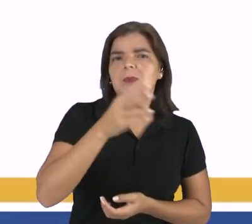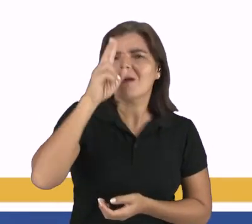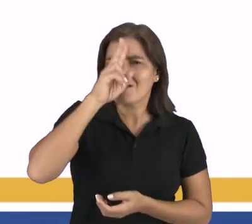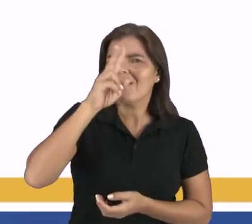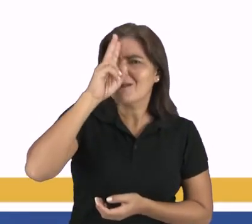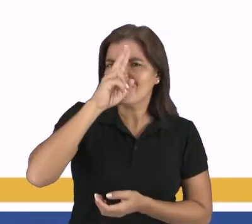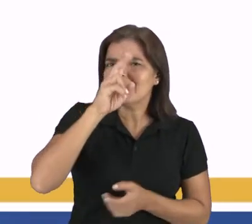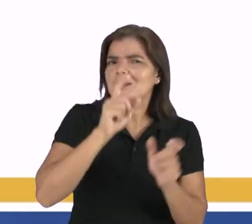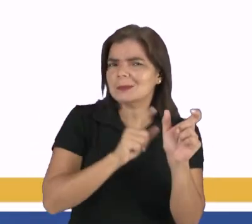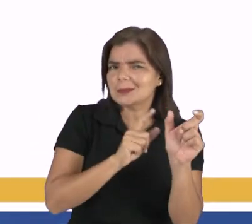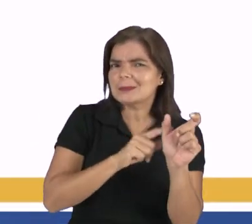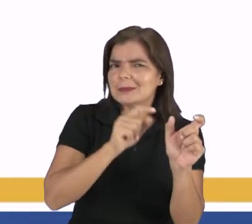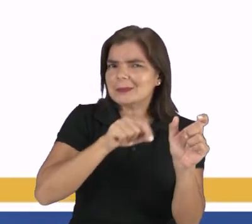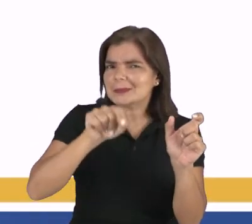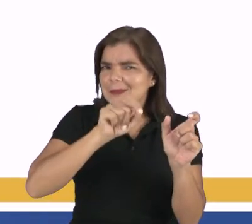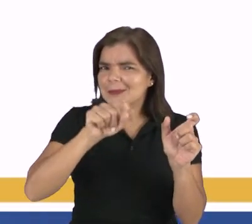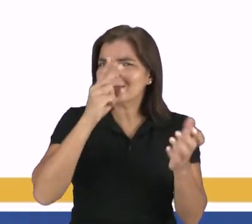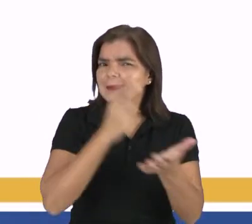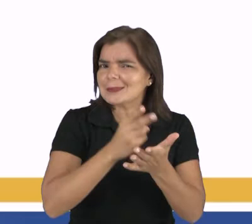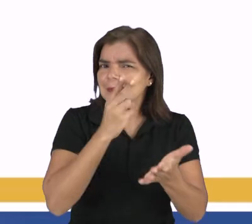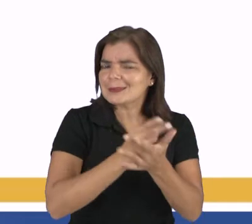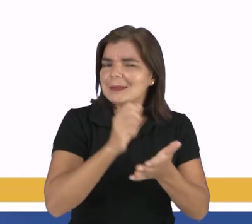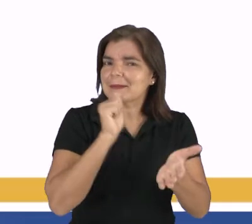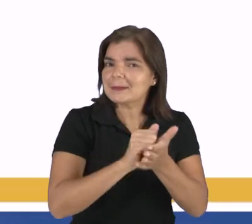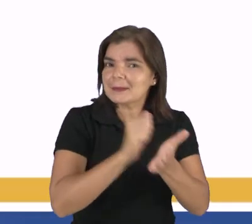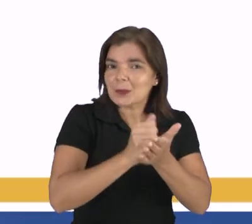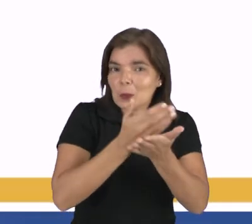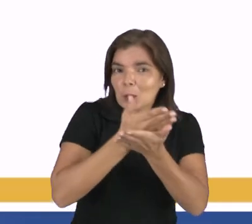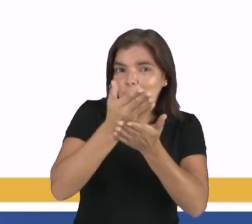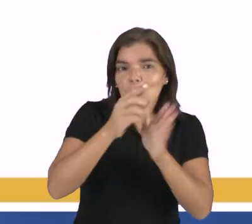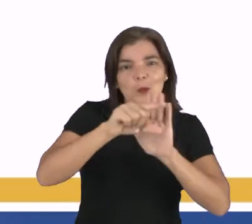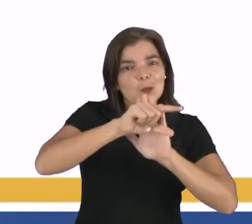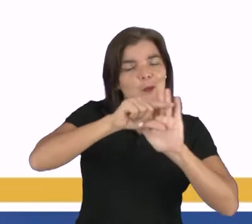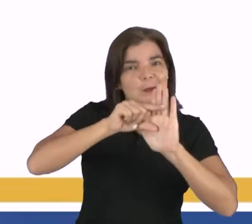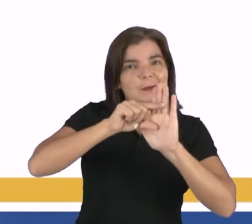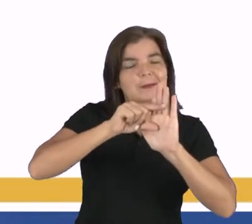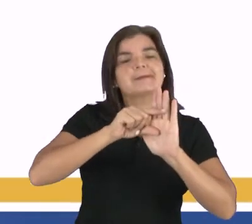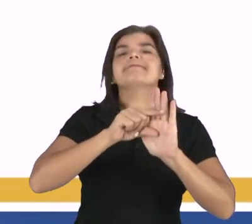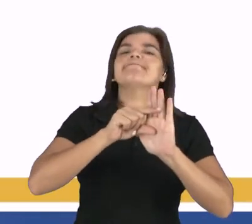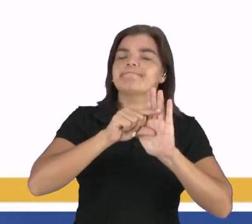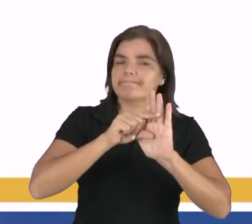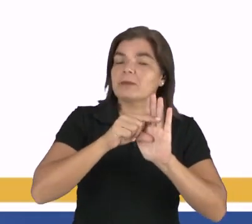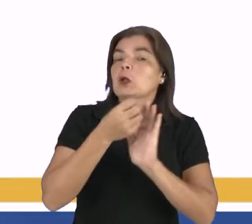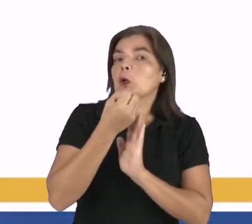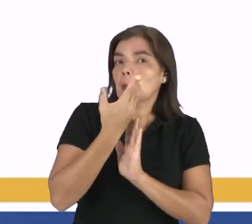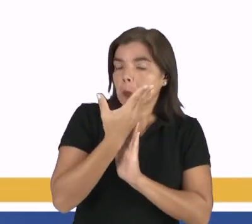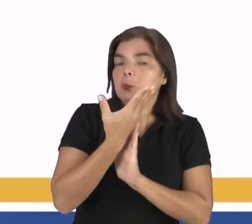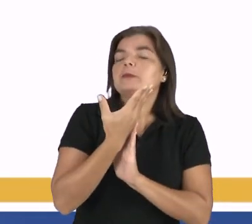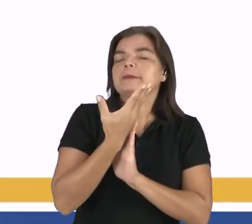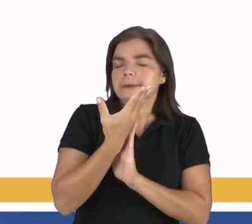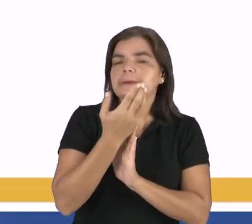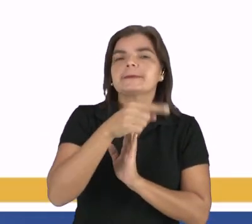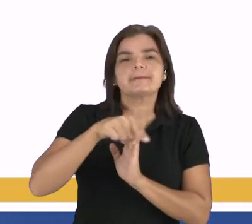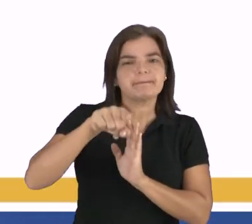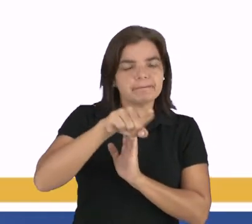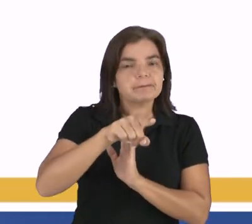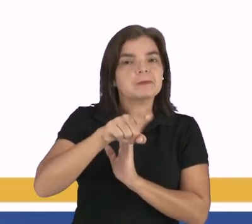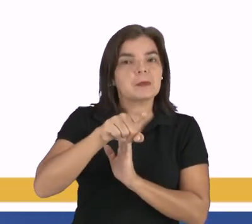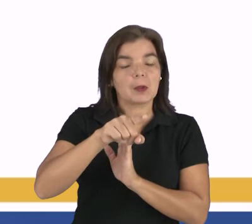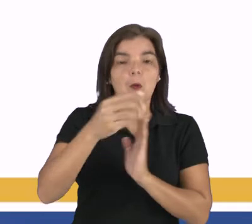Lembram dessas opiniões que vocês colocam sempre no início dos parágrafos? São boas expressões para que você